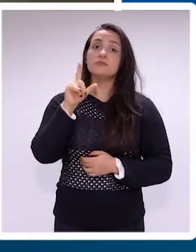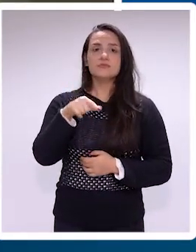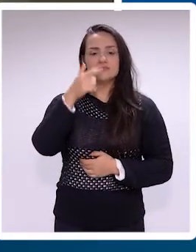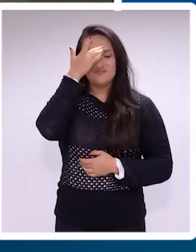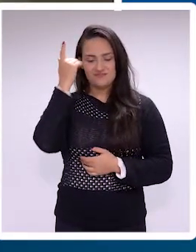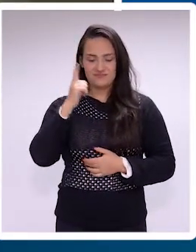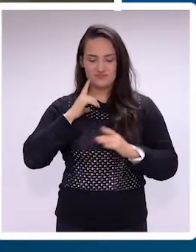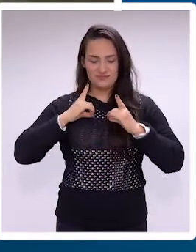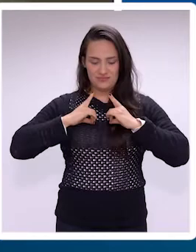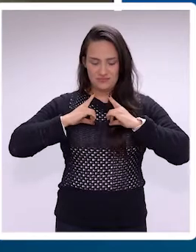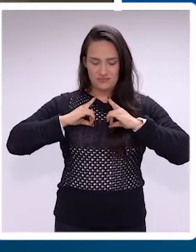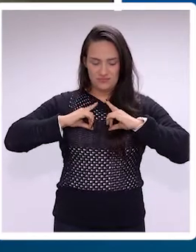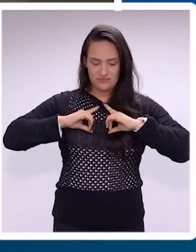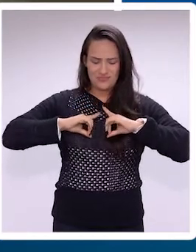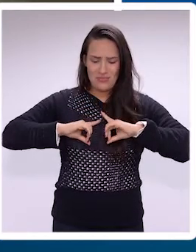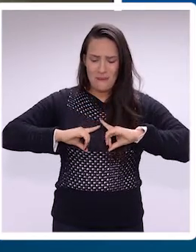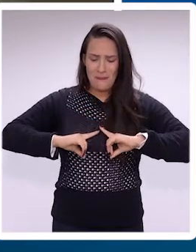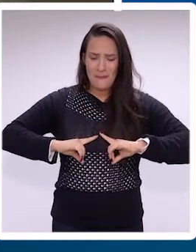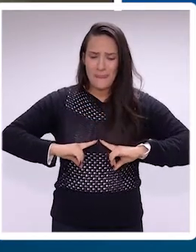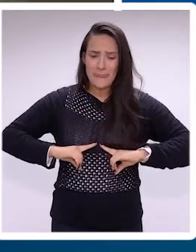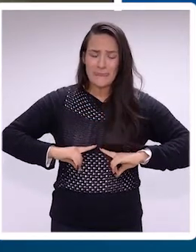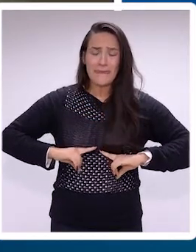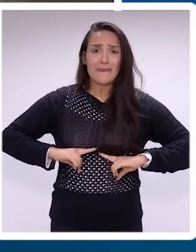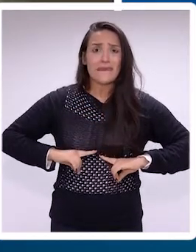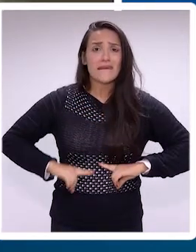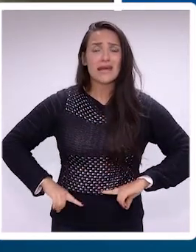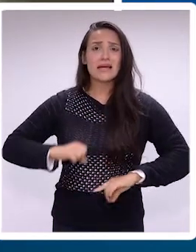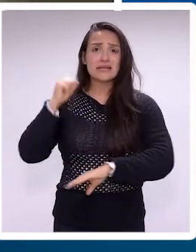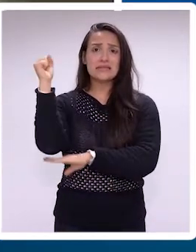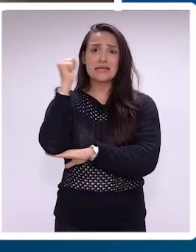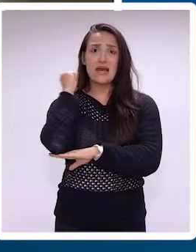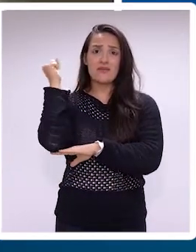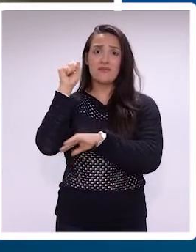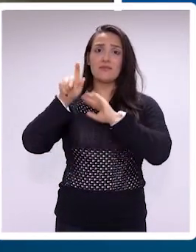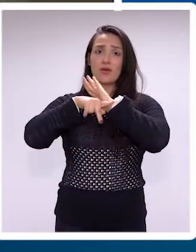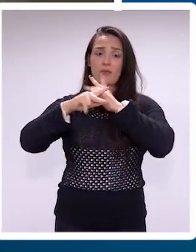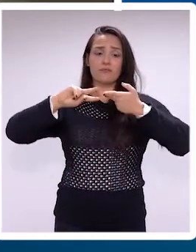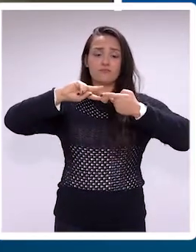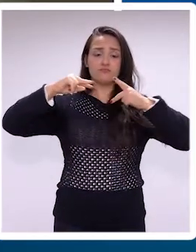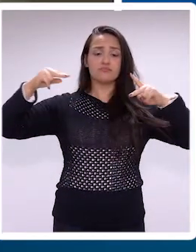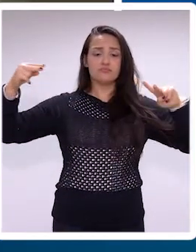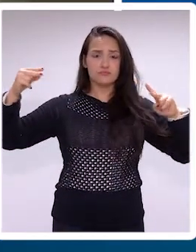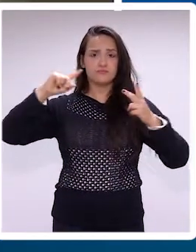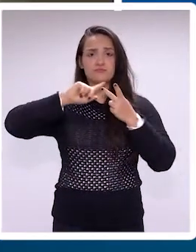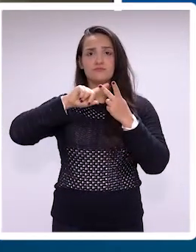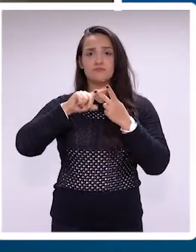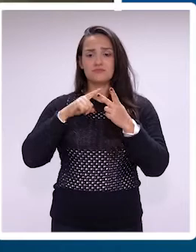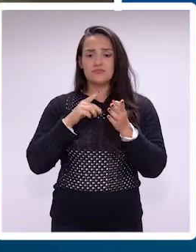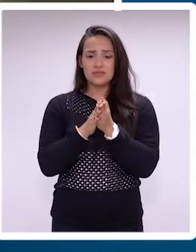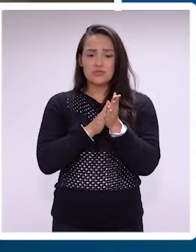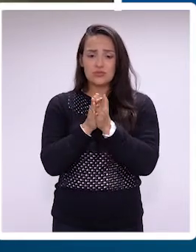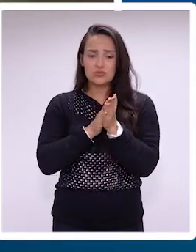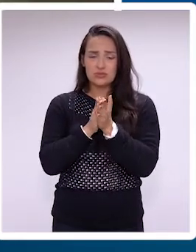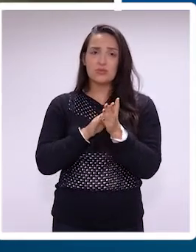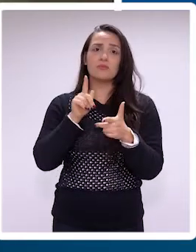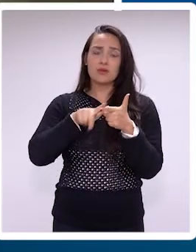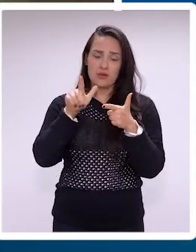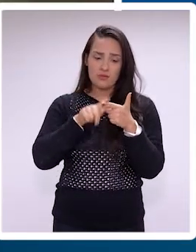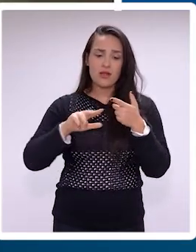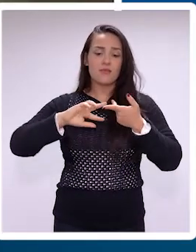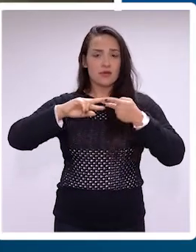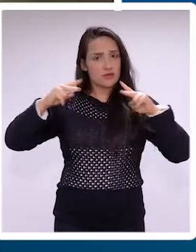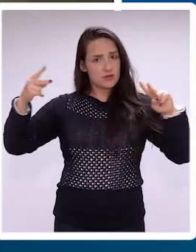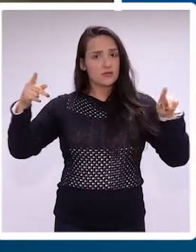de características hereditárias. Ela é ansiosa de características hereditárias, pode ser que